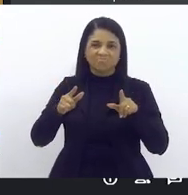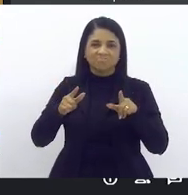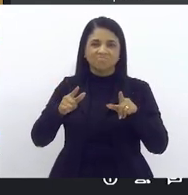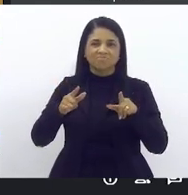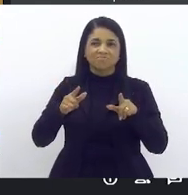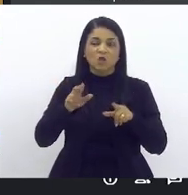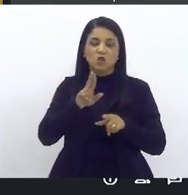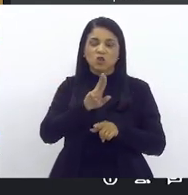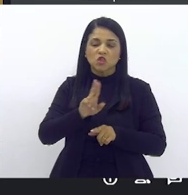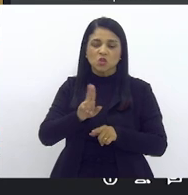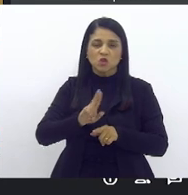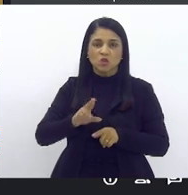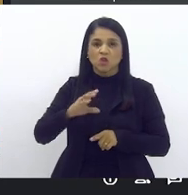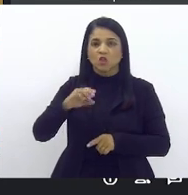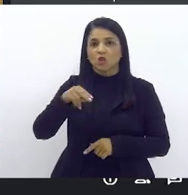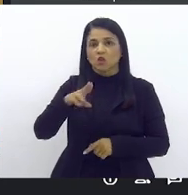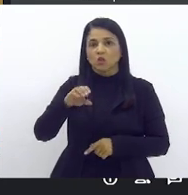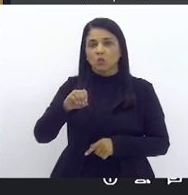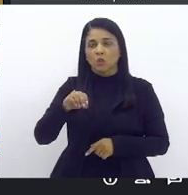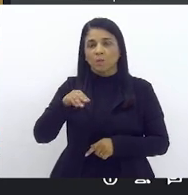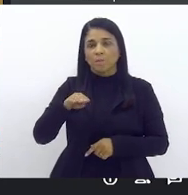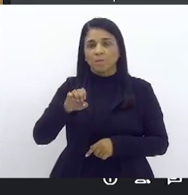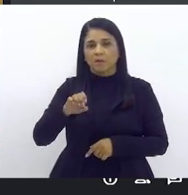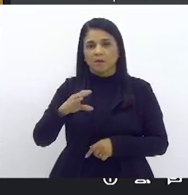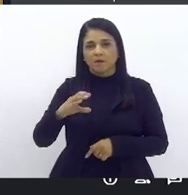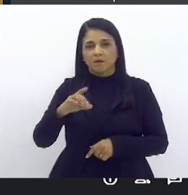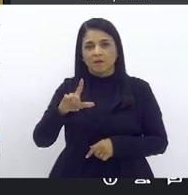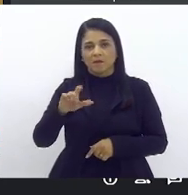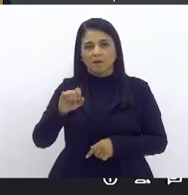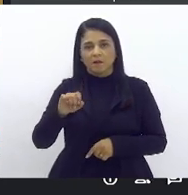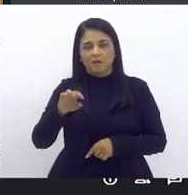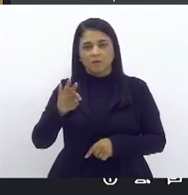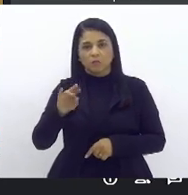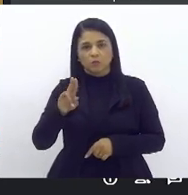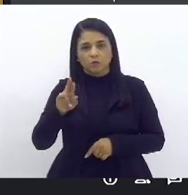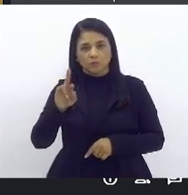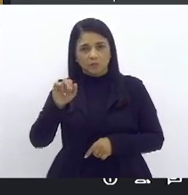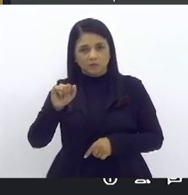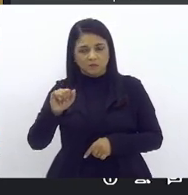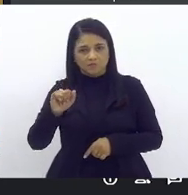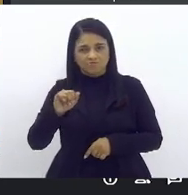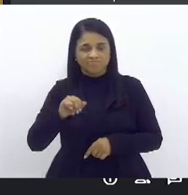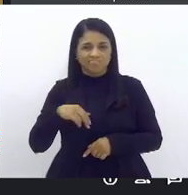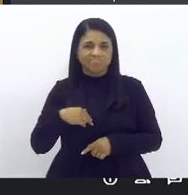de nomenclaturas que muitas vezes são nem mais existentes.